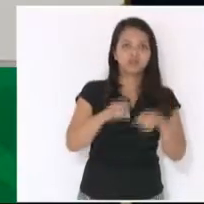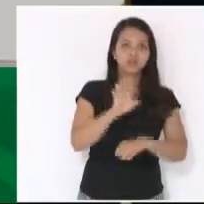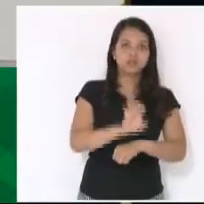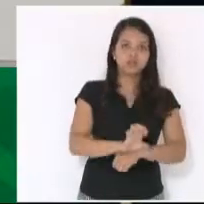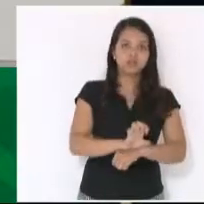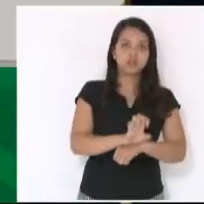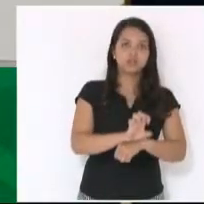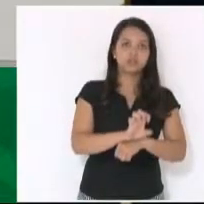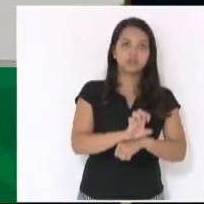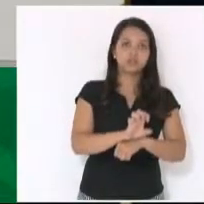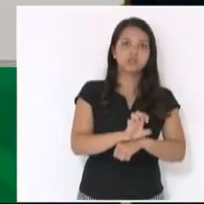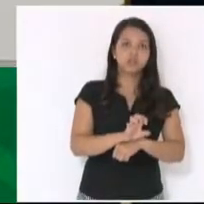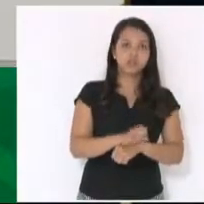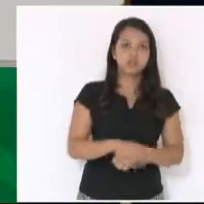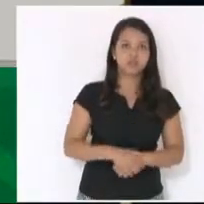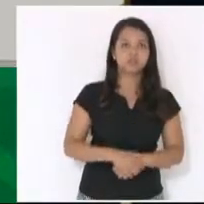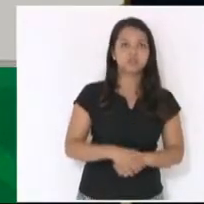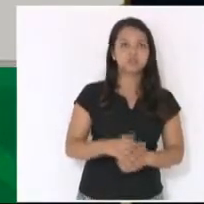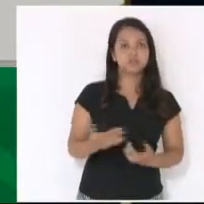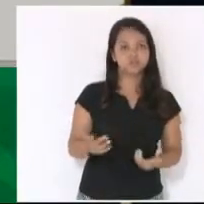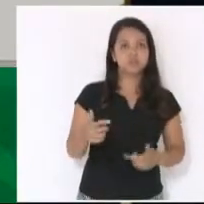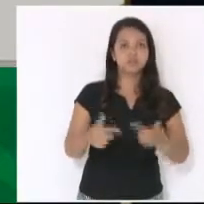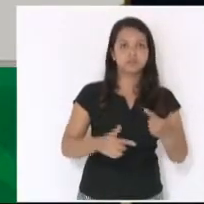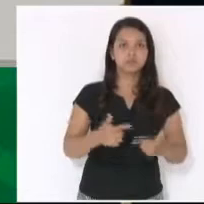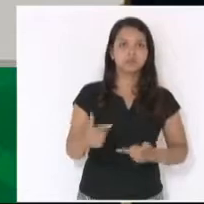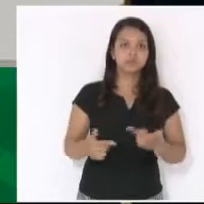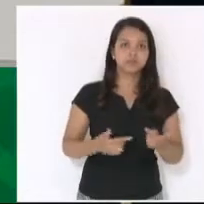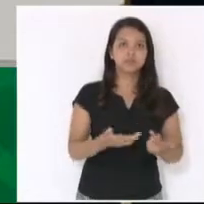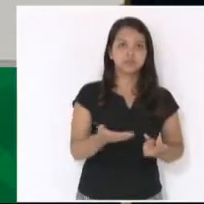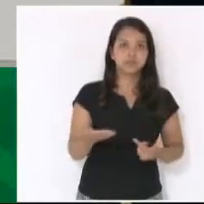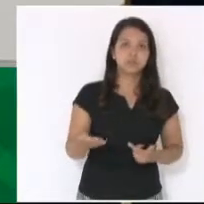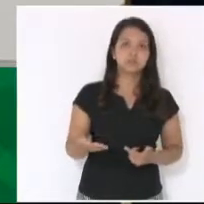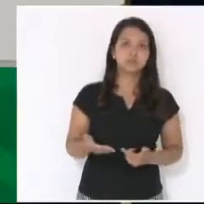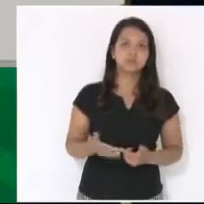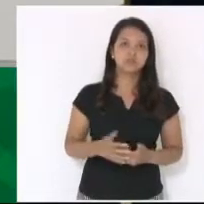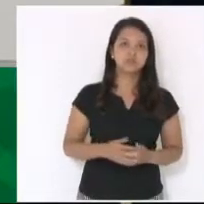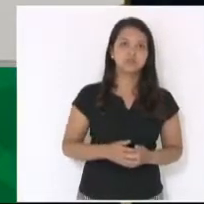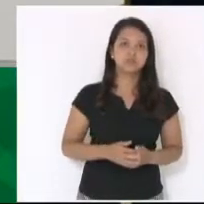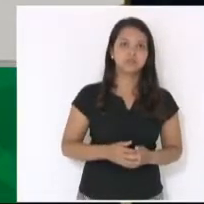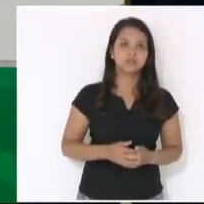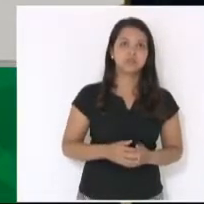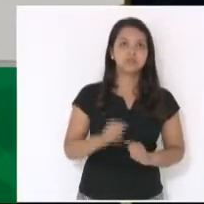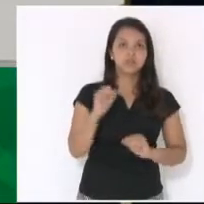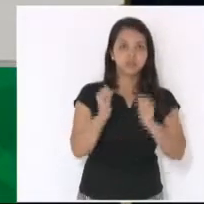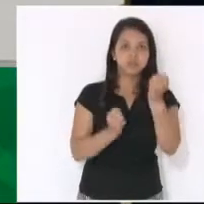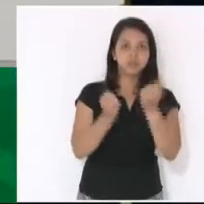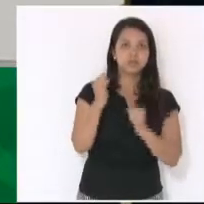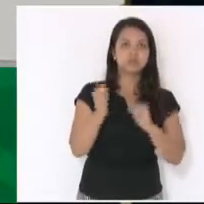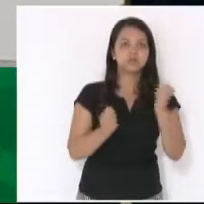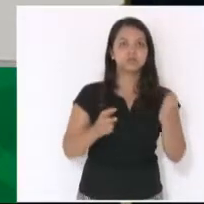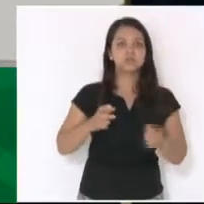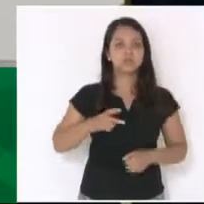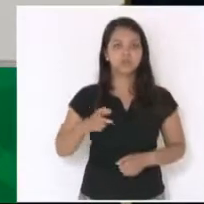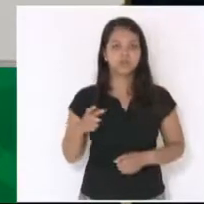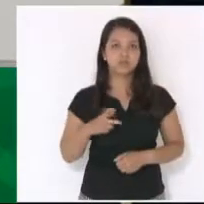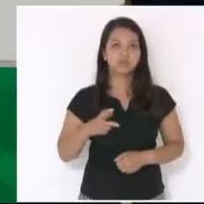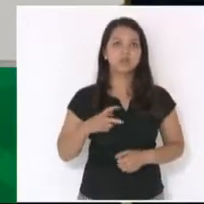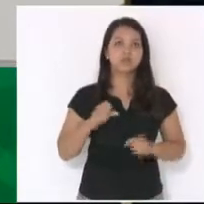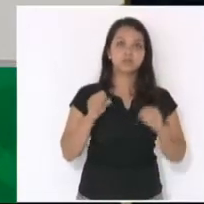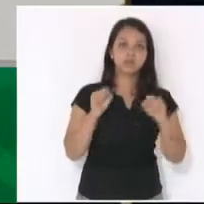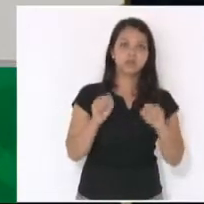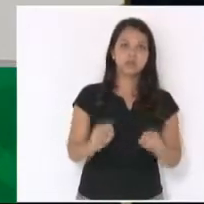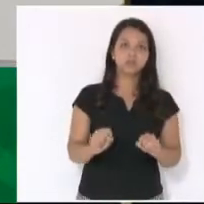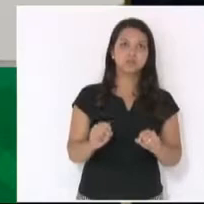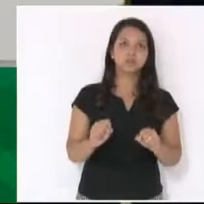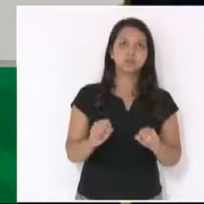estado nós vemos algumas atividades aí feitas por empresas particulares e que podem